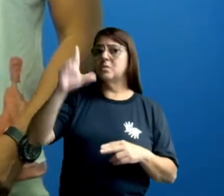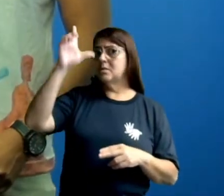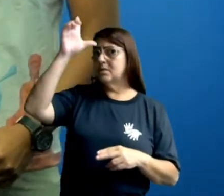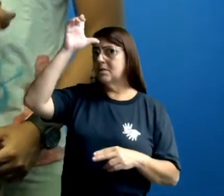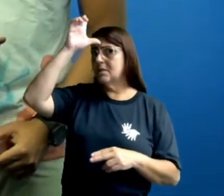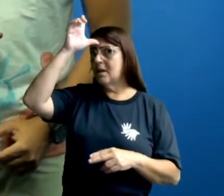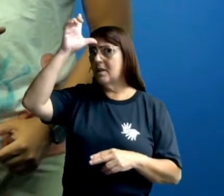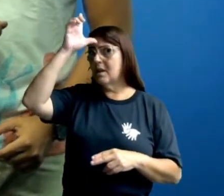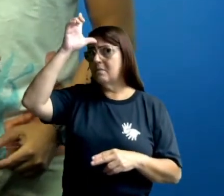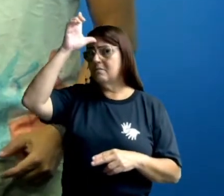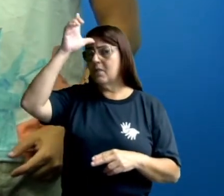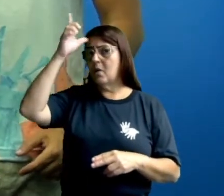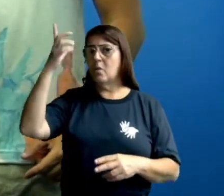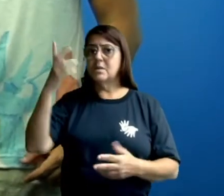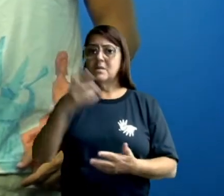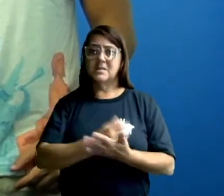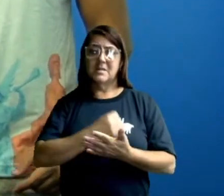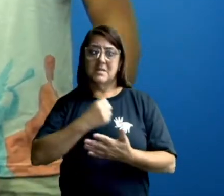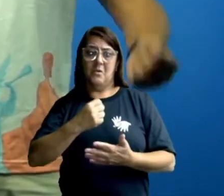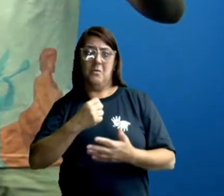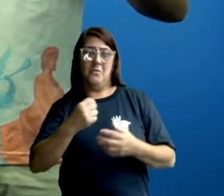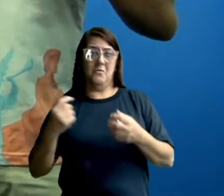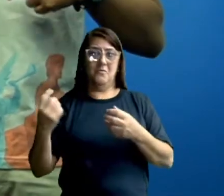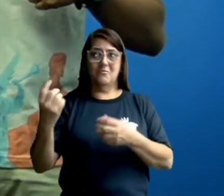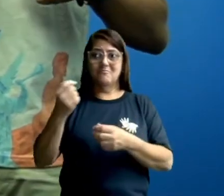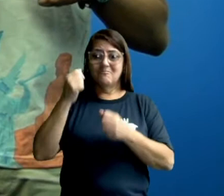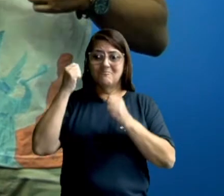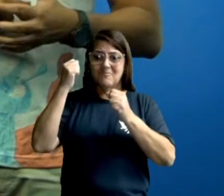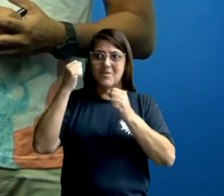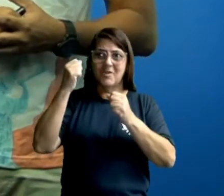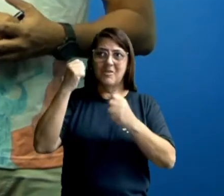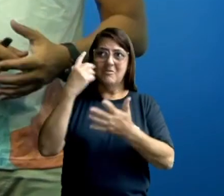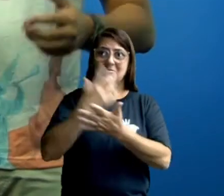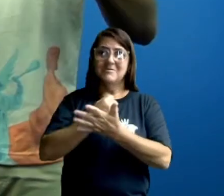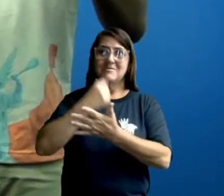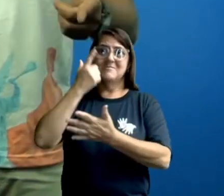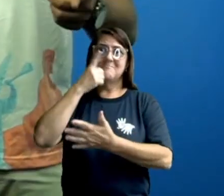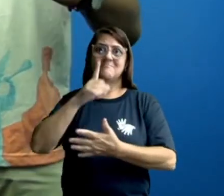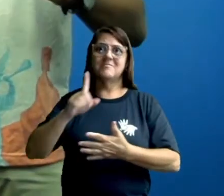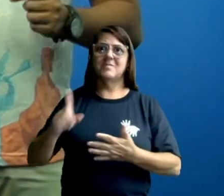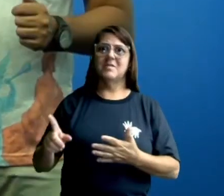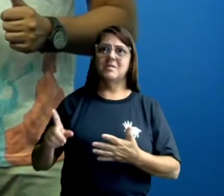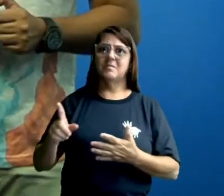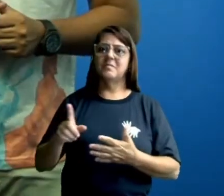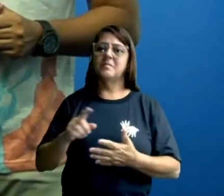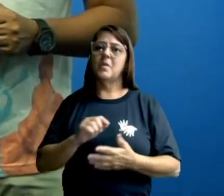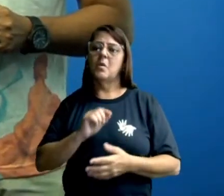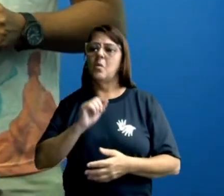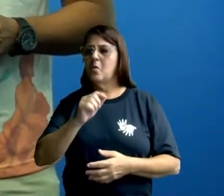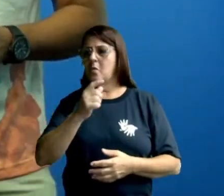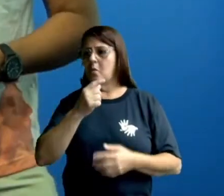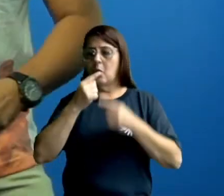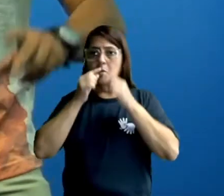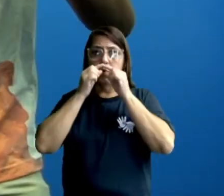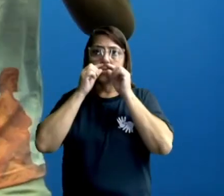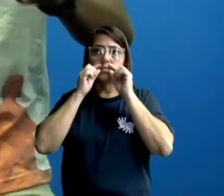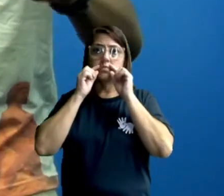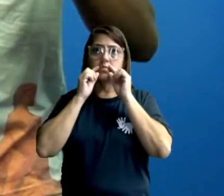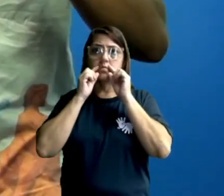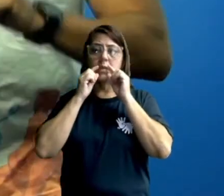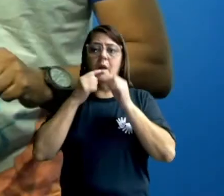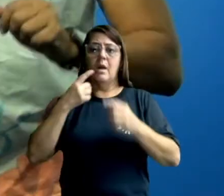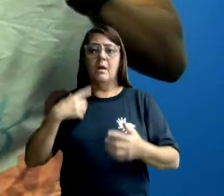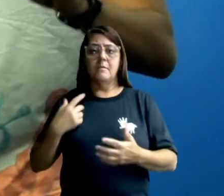o salvador da pátria. Nesse caso, como ele próprio se proclamava, Hitler ascende ao poder